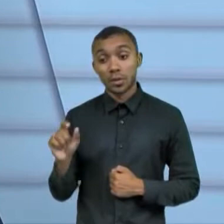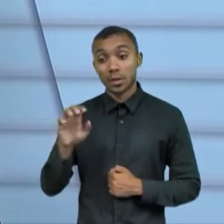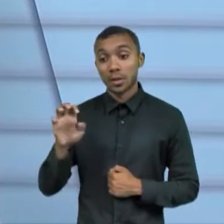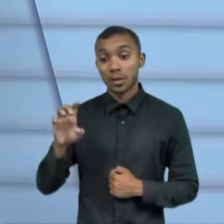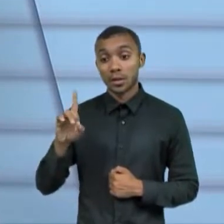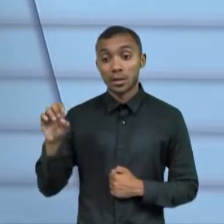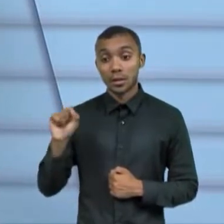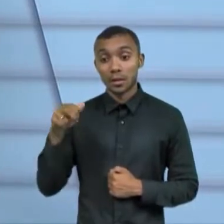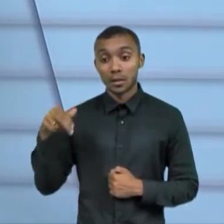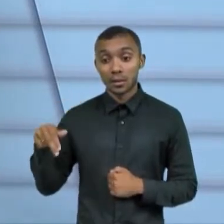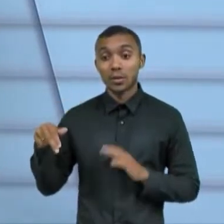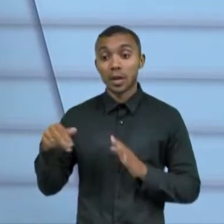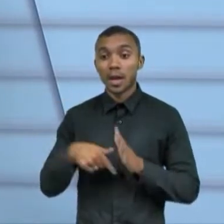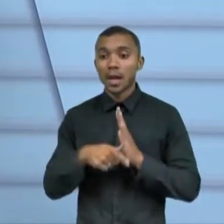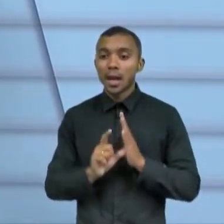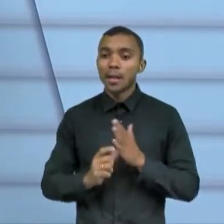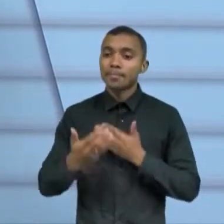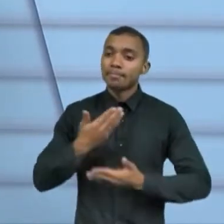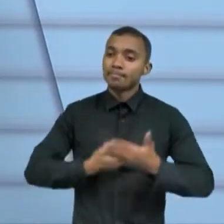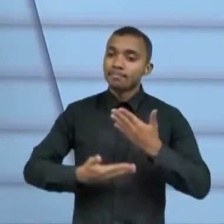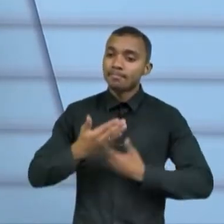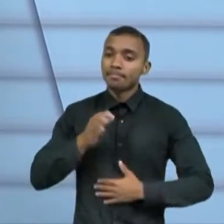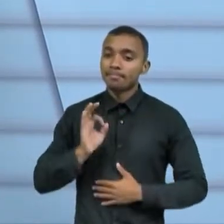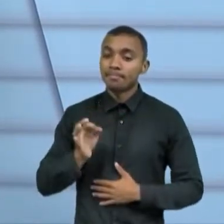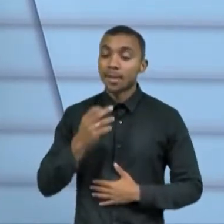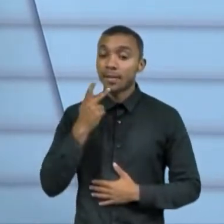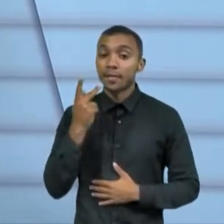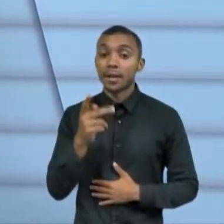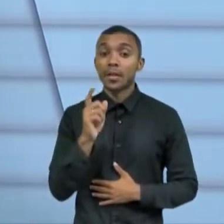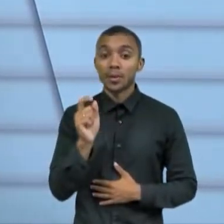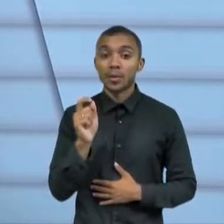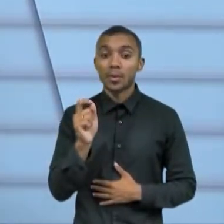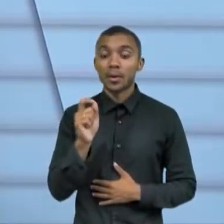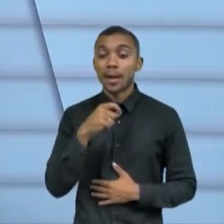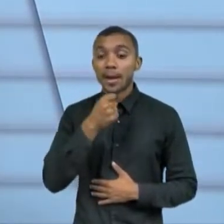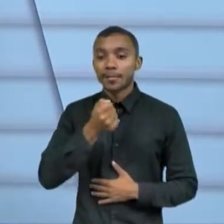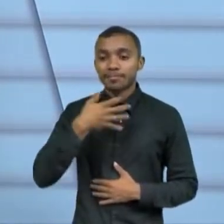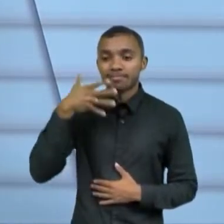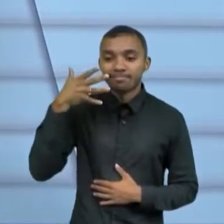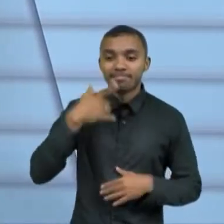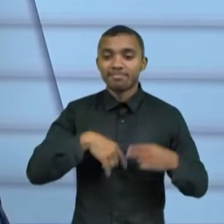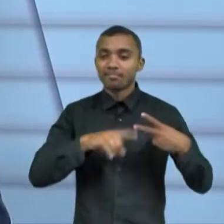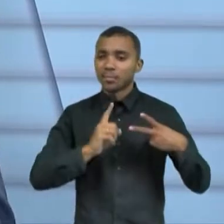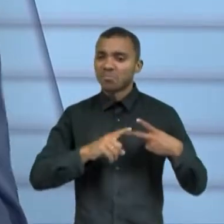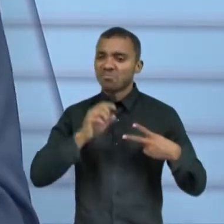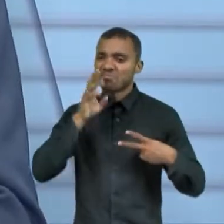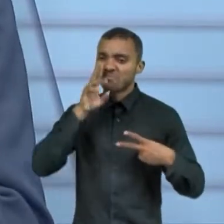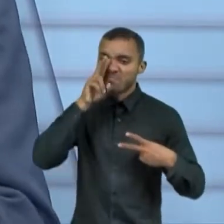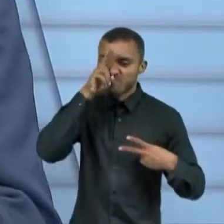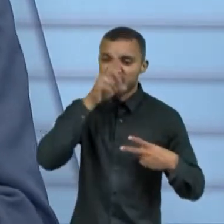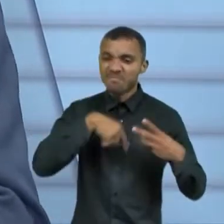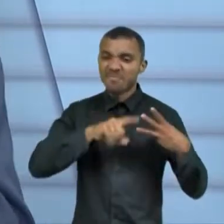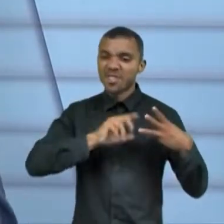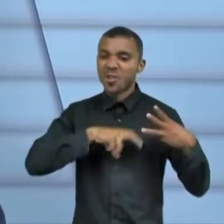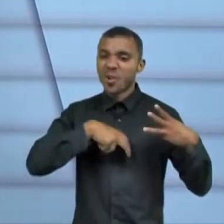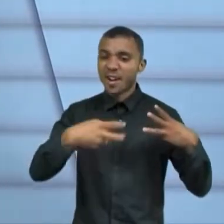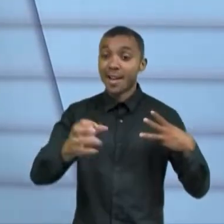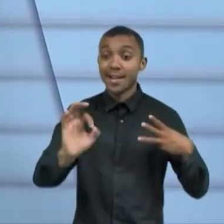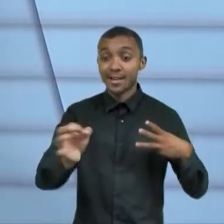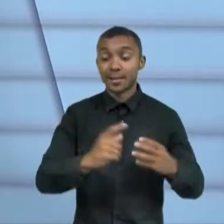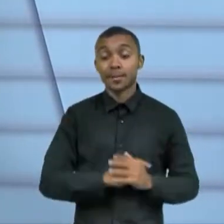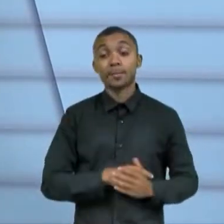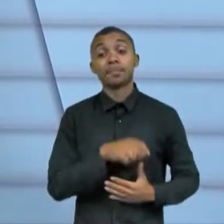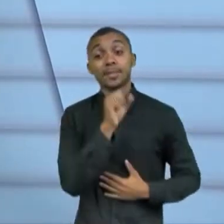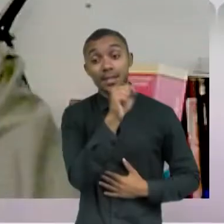Edson, com ele conviveu. No teu livro, você coloca o arrojo, o senso de humor, a ousadia e a irreverência.